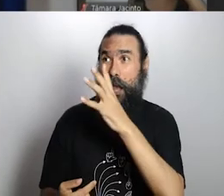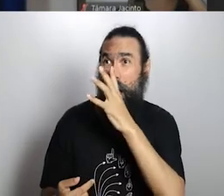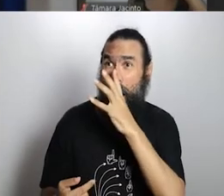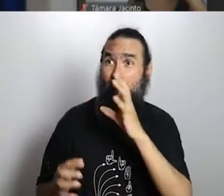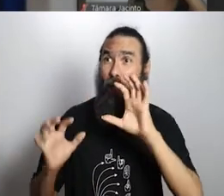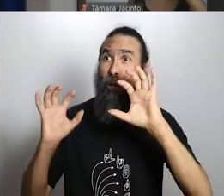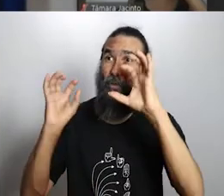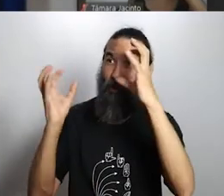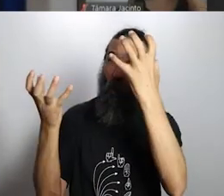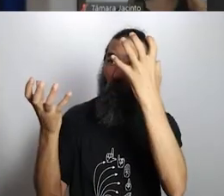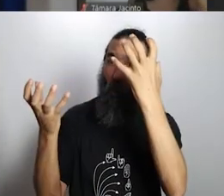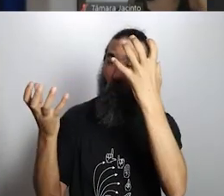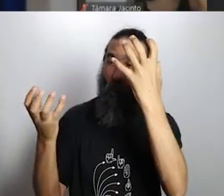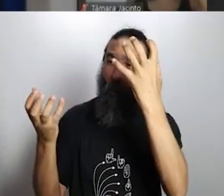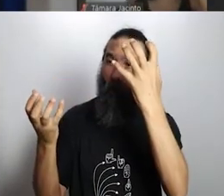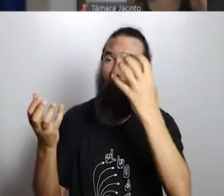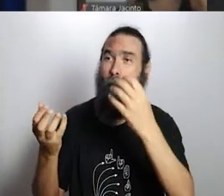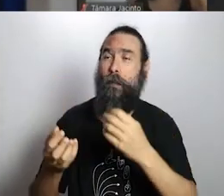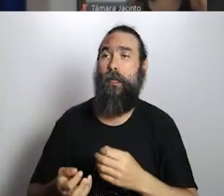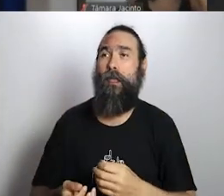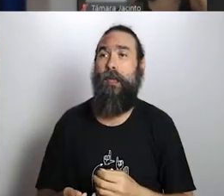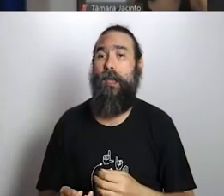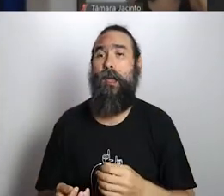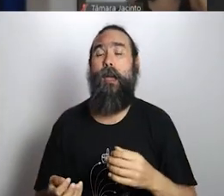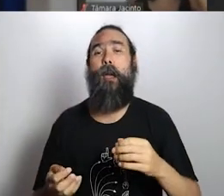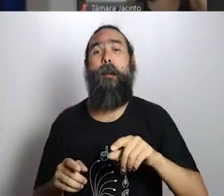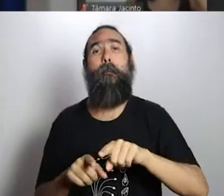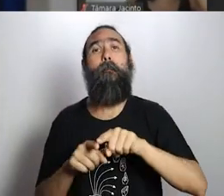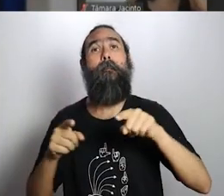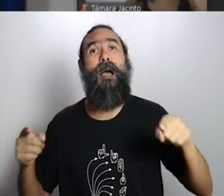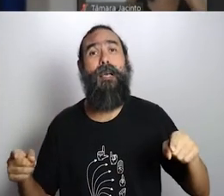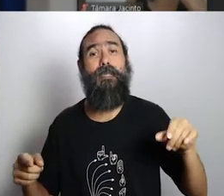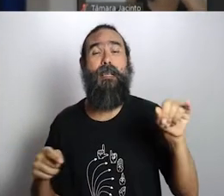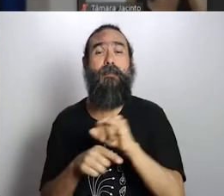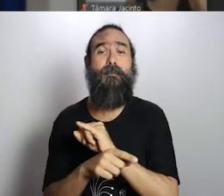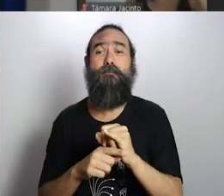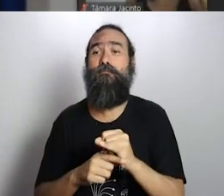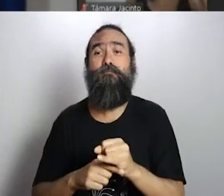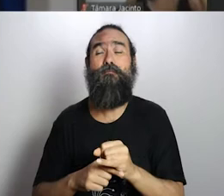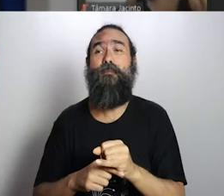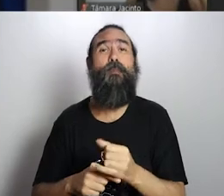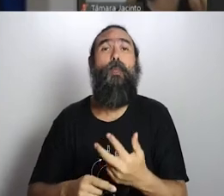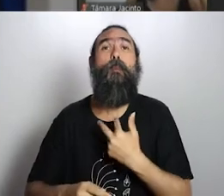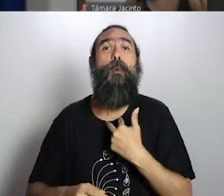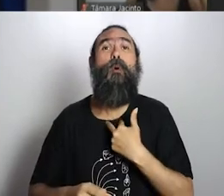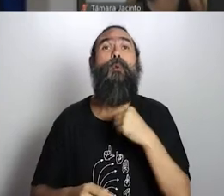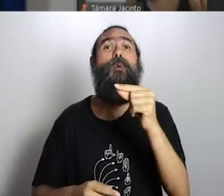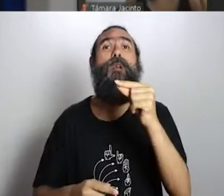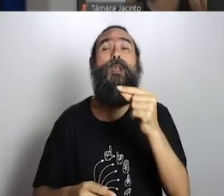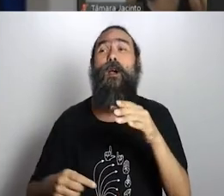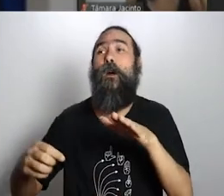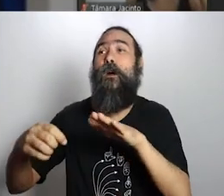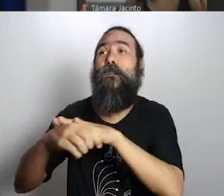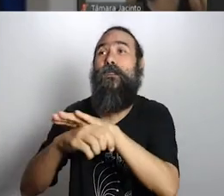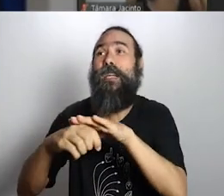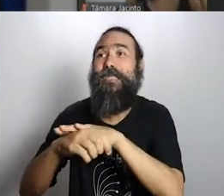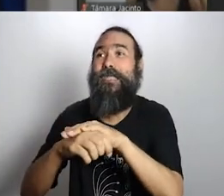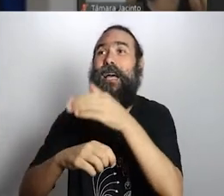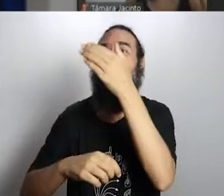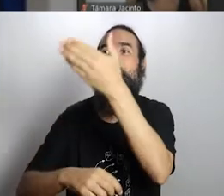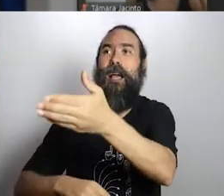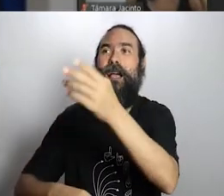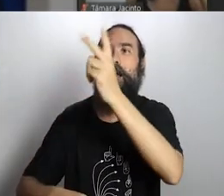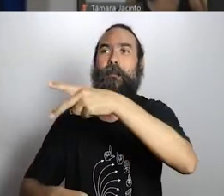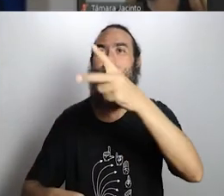mas poucas vezes a gente tem a oportunidade de conversar com esses mestres. Eu acho que hoje essa oportunidade que